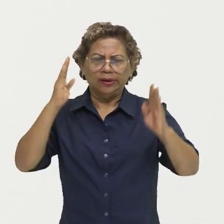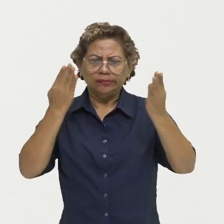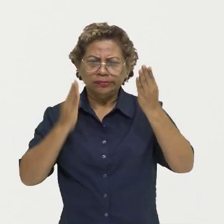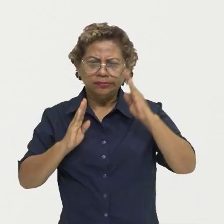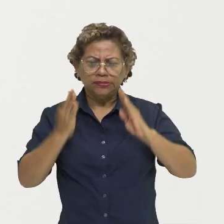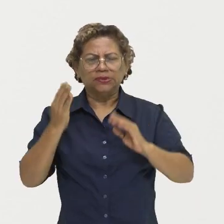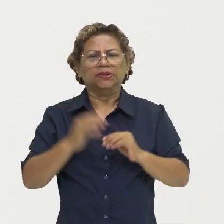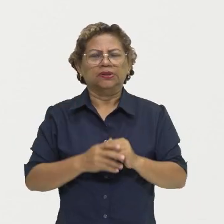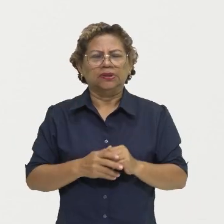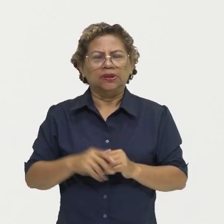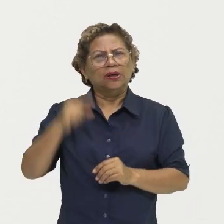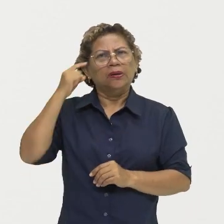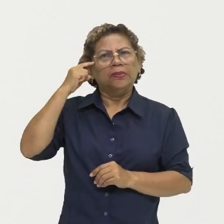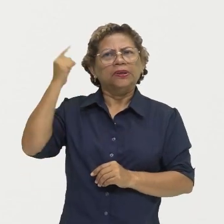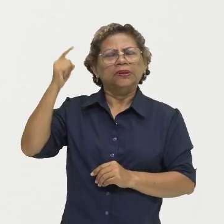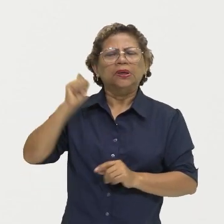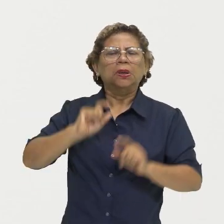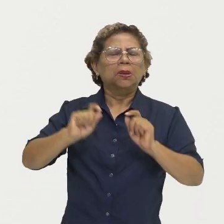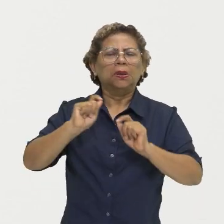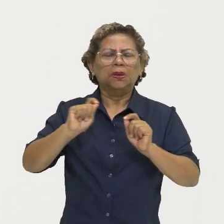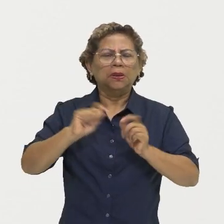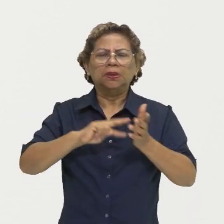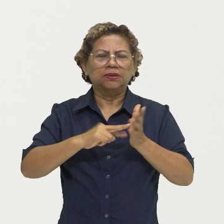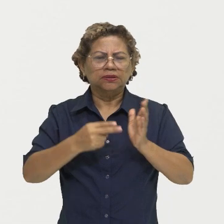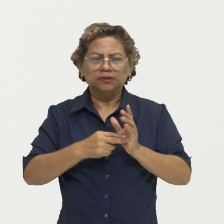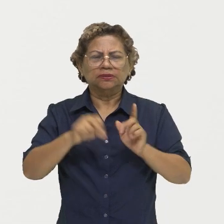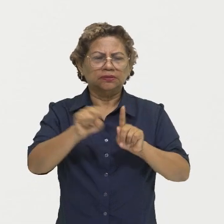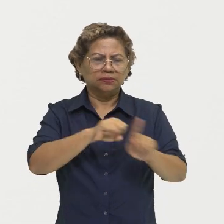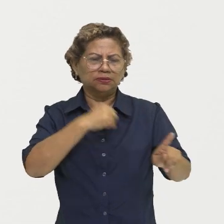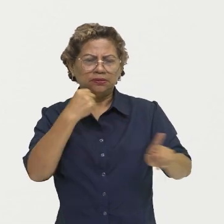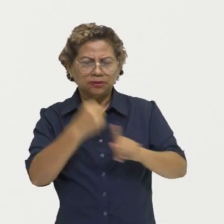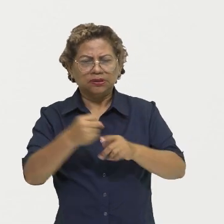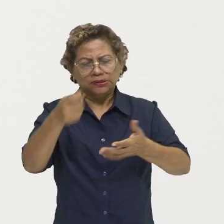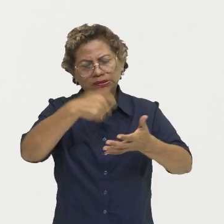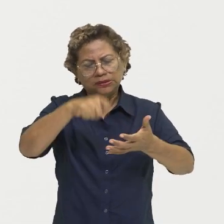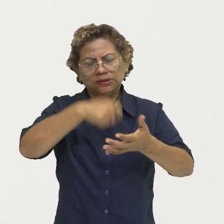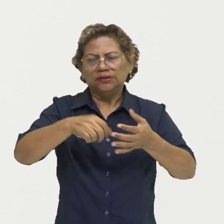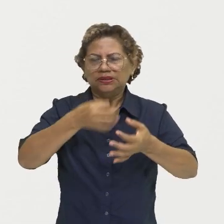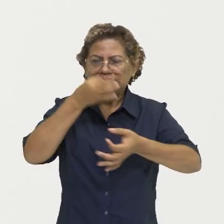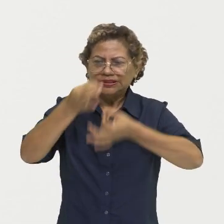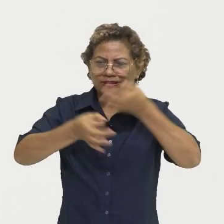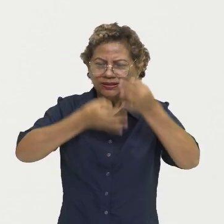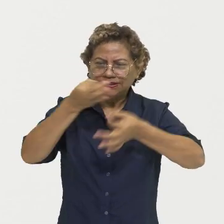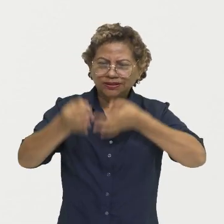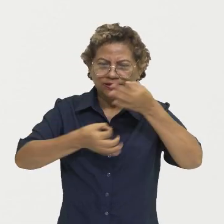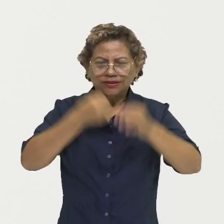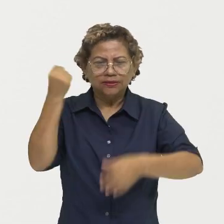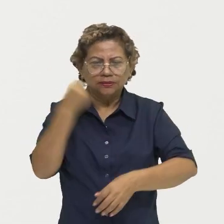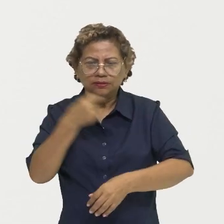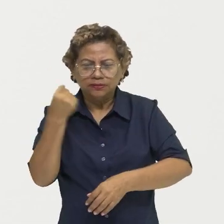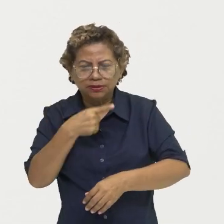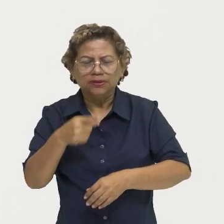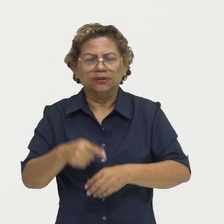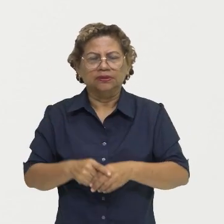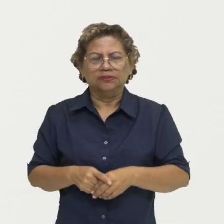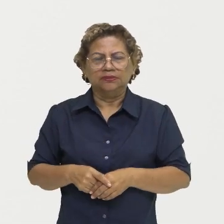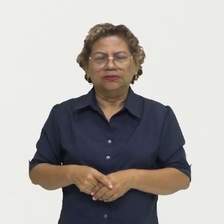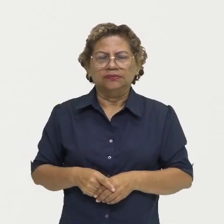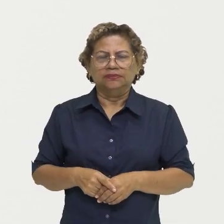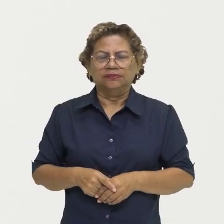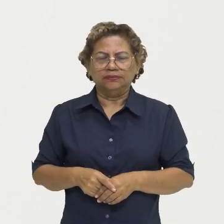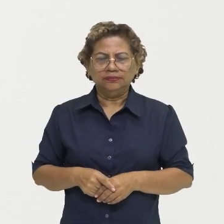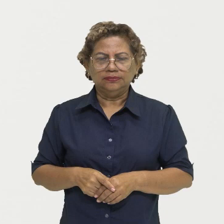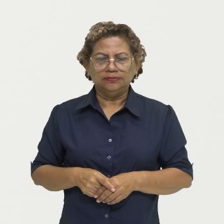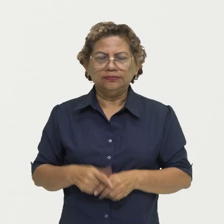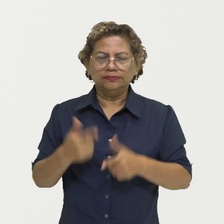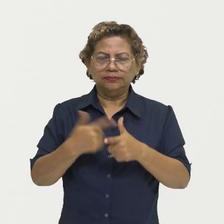um retrato dessa sociedade, dessa realidade, descrevendo, criticando, ironizando, satirizando